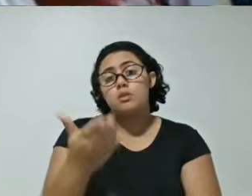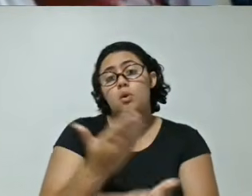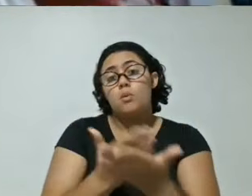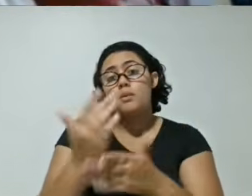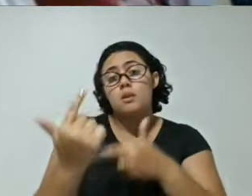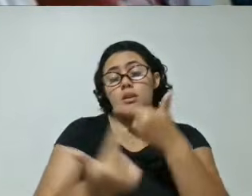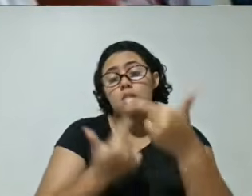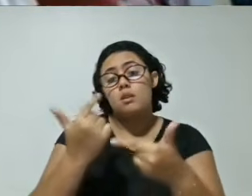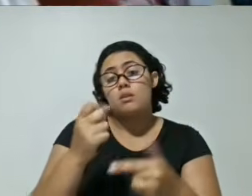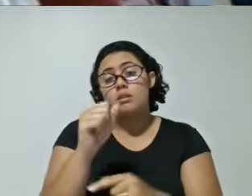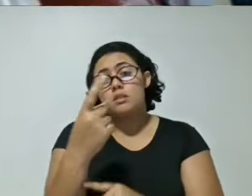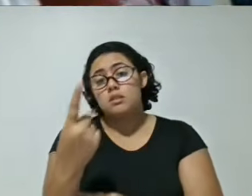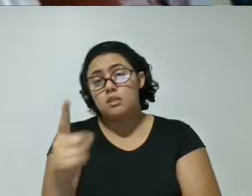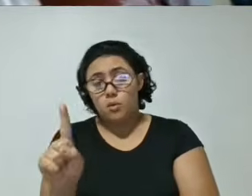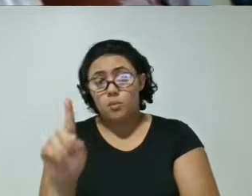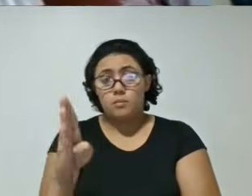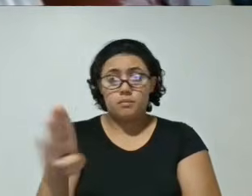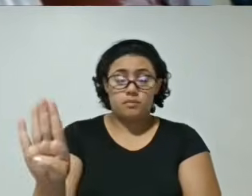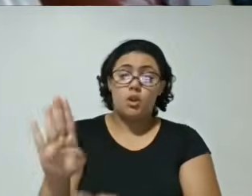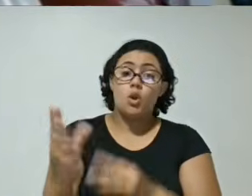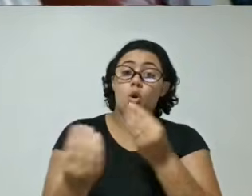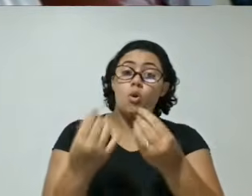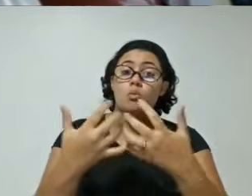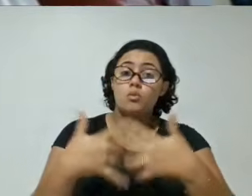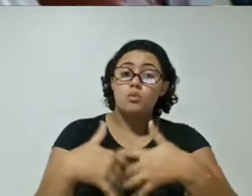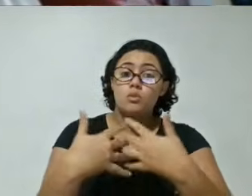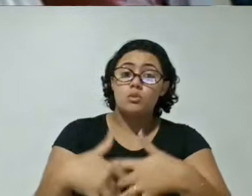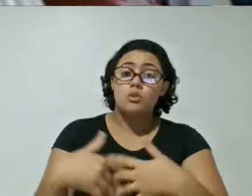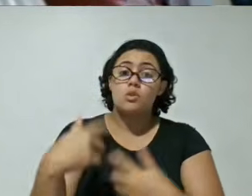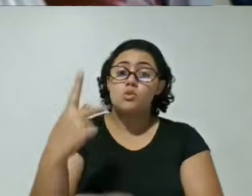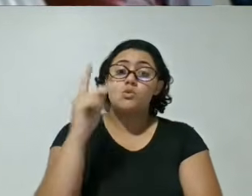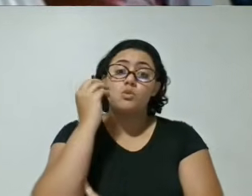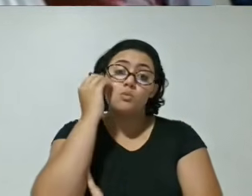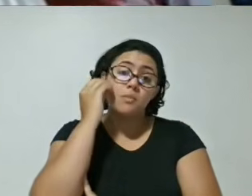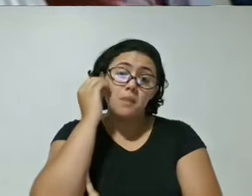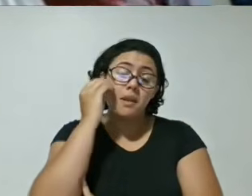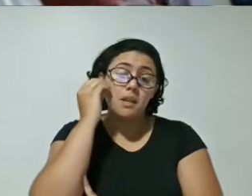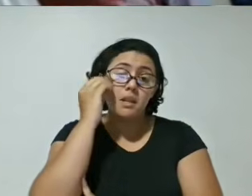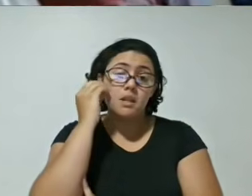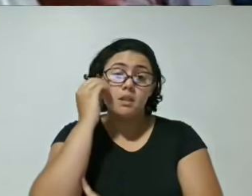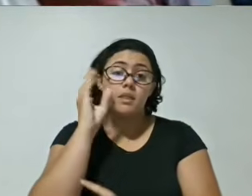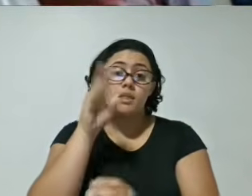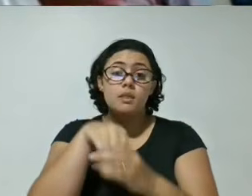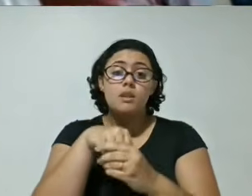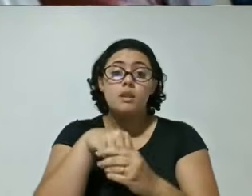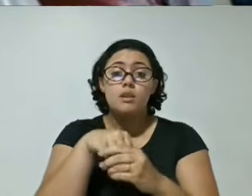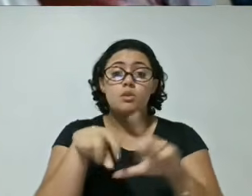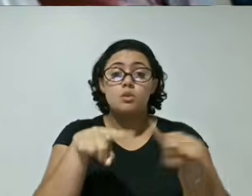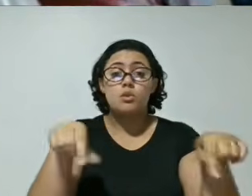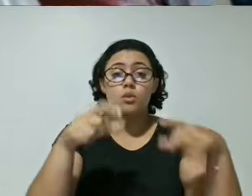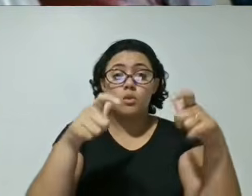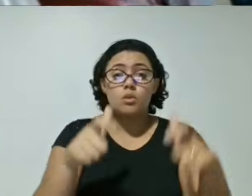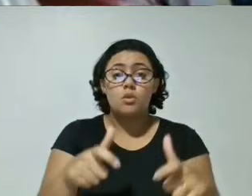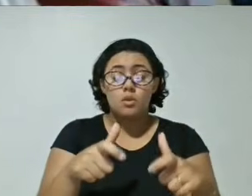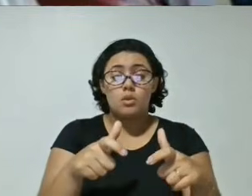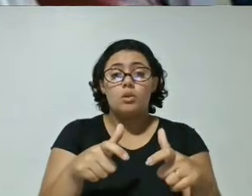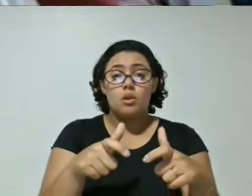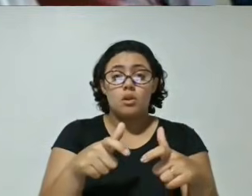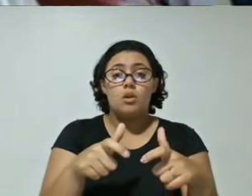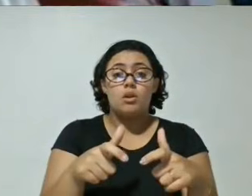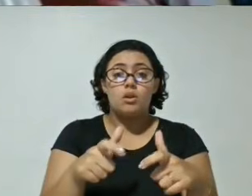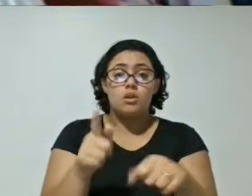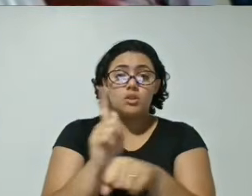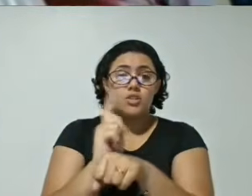São Bernardo e como que foi essa sua experiência dentro daquele espaço como